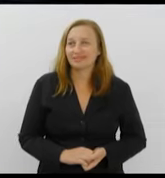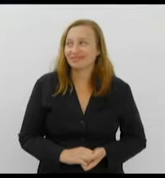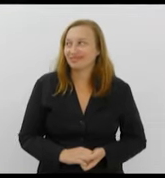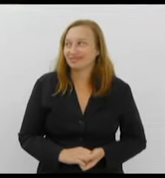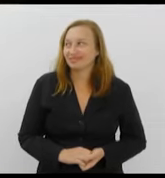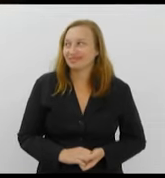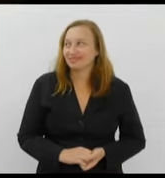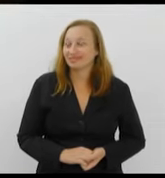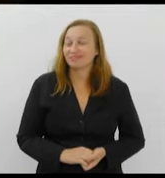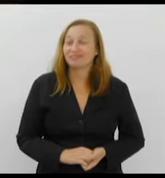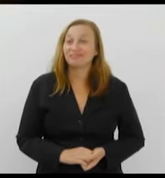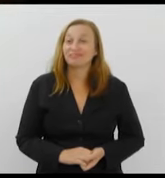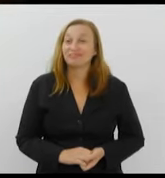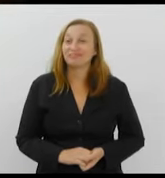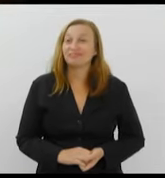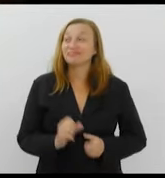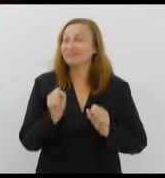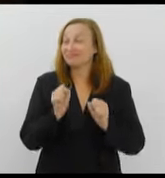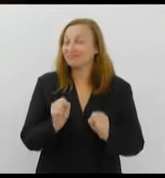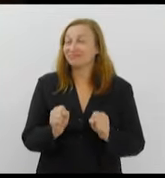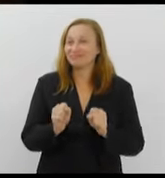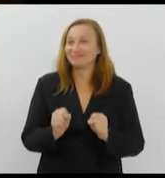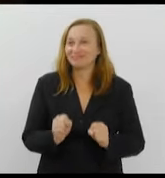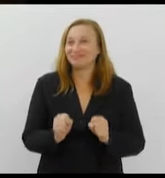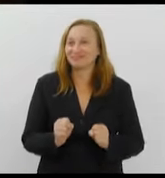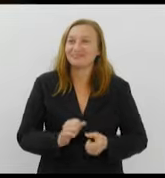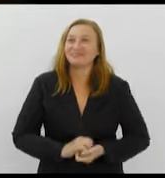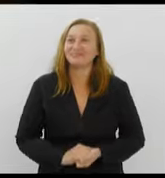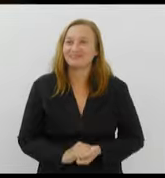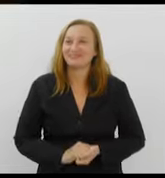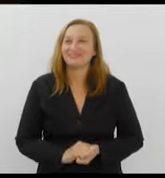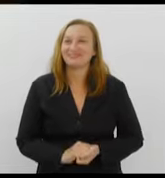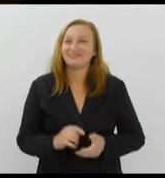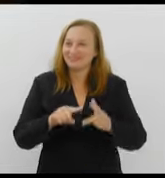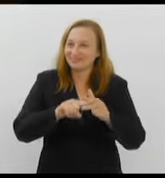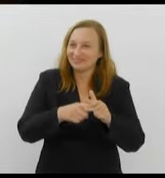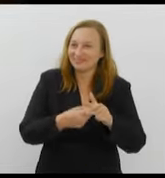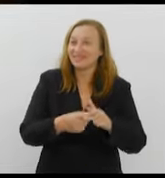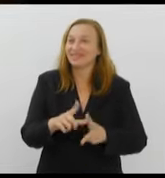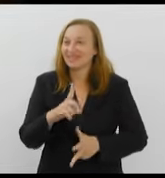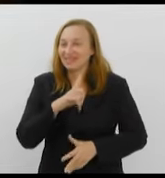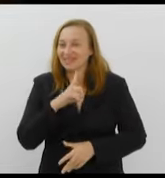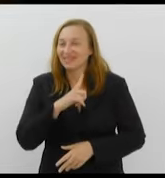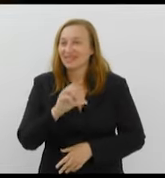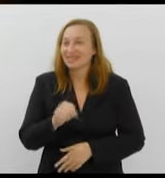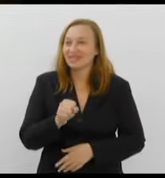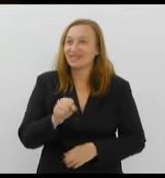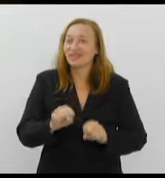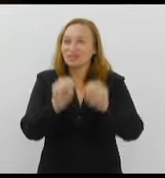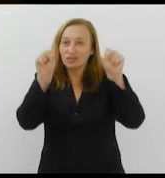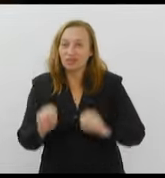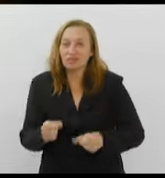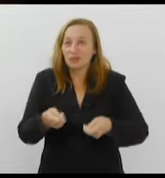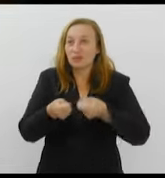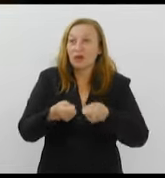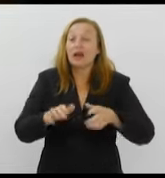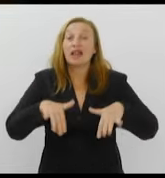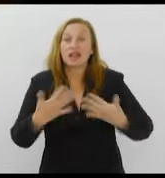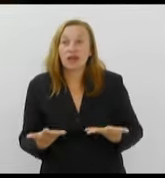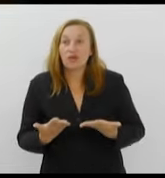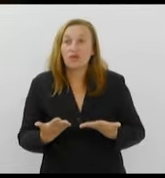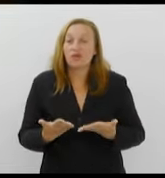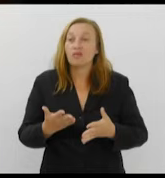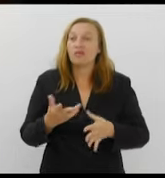viés operacional que pode. Primeiro que pode haver uma alteração no sistema de controle. Então, colocar isso